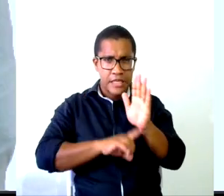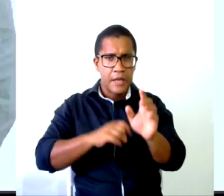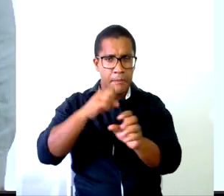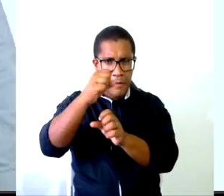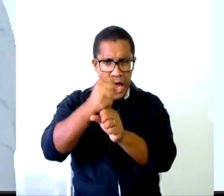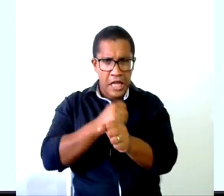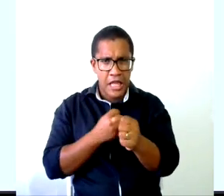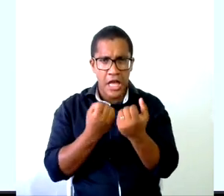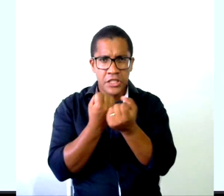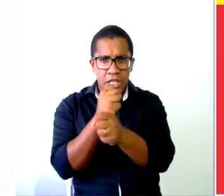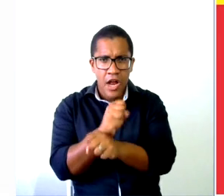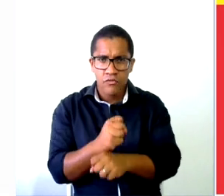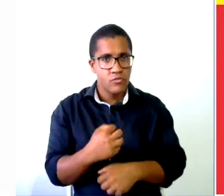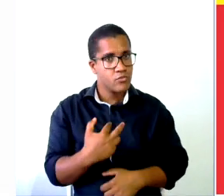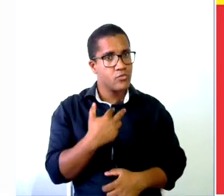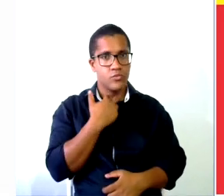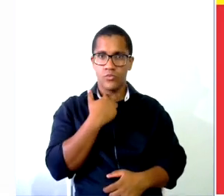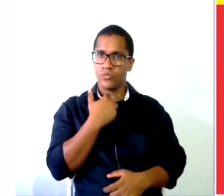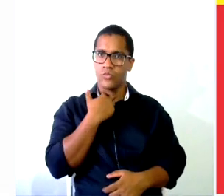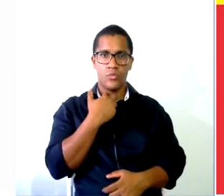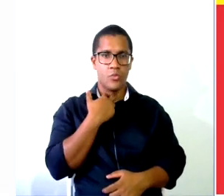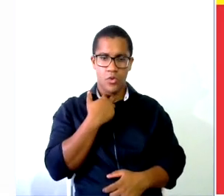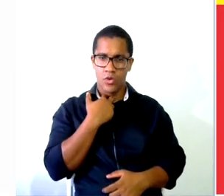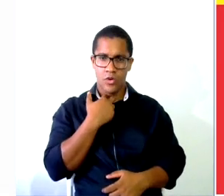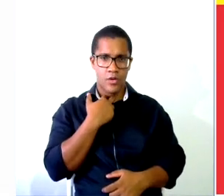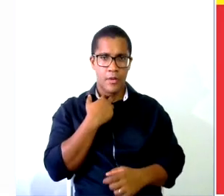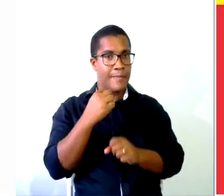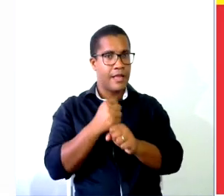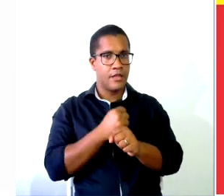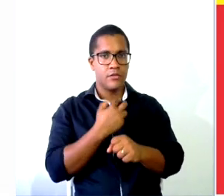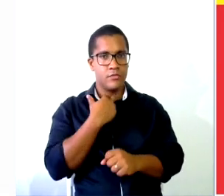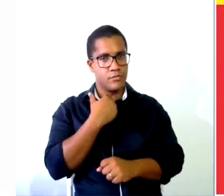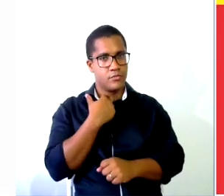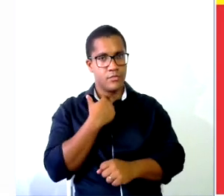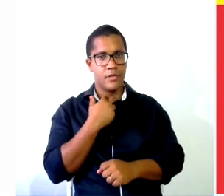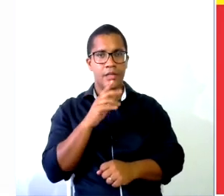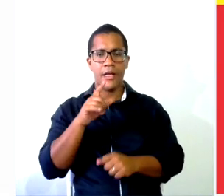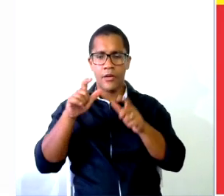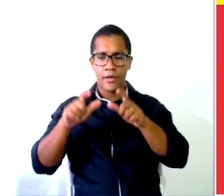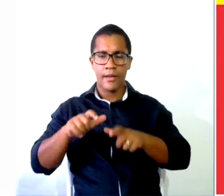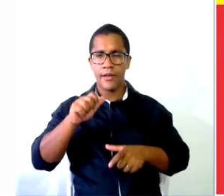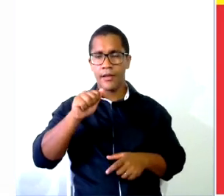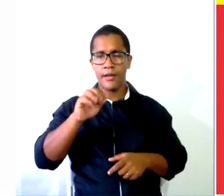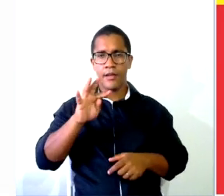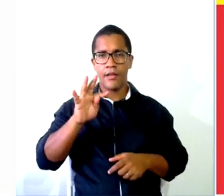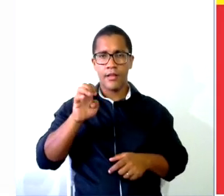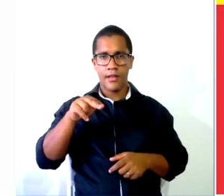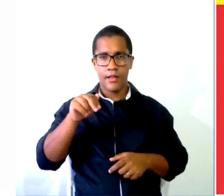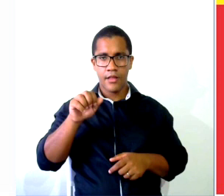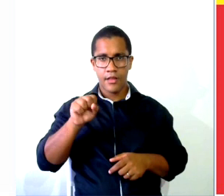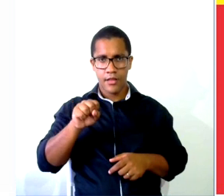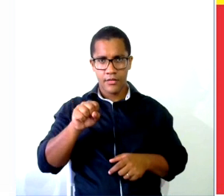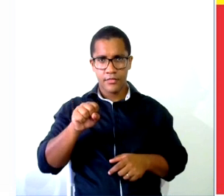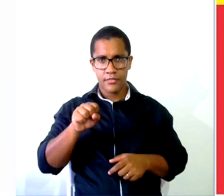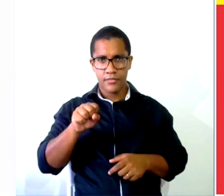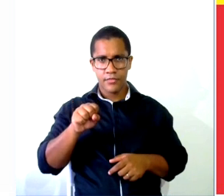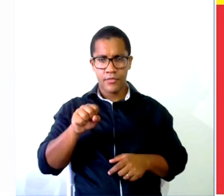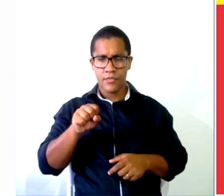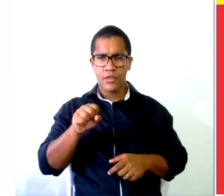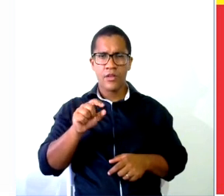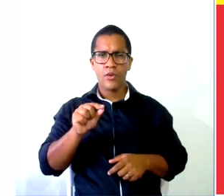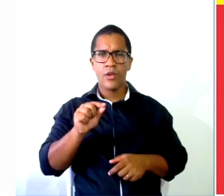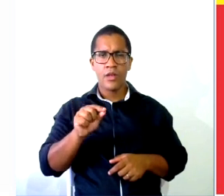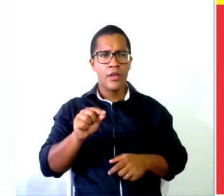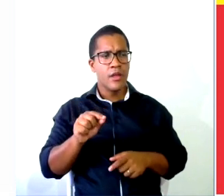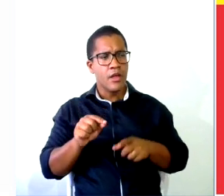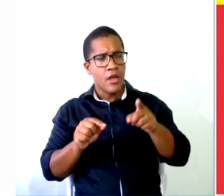o direito de matar seu escravo. Em Atenas, nada permitia distinguir um